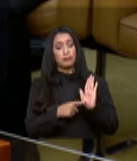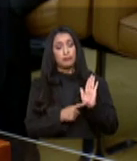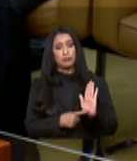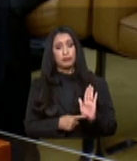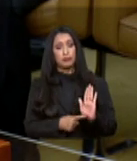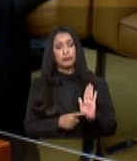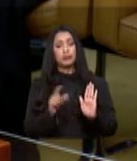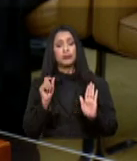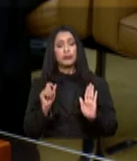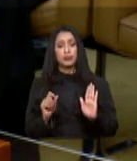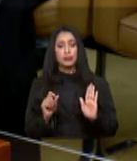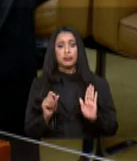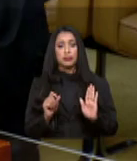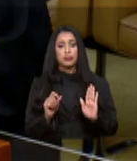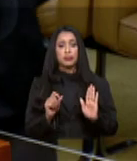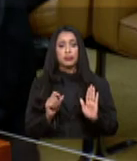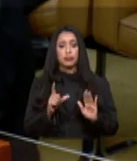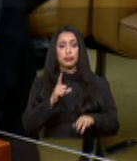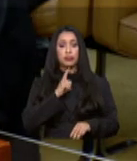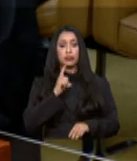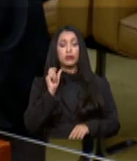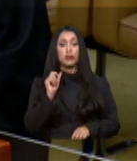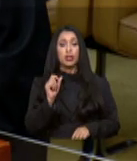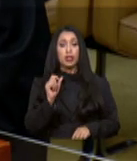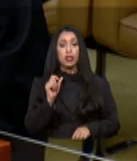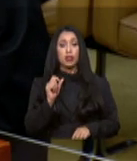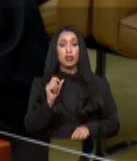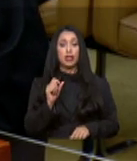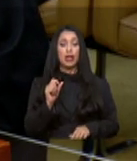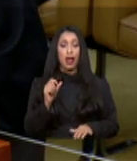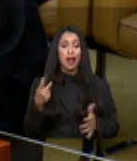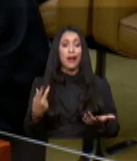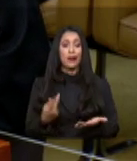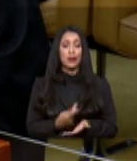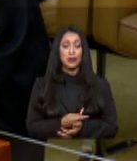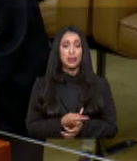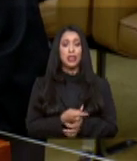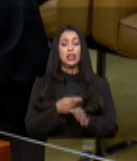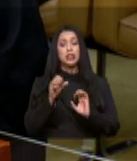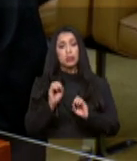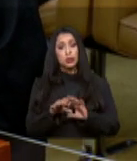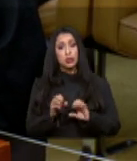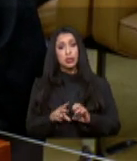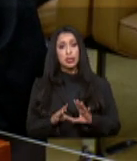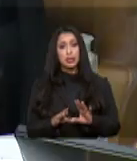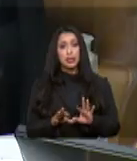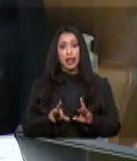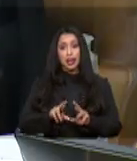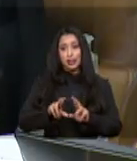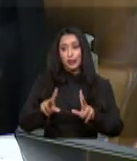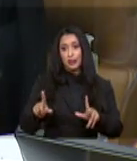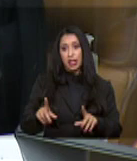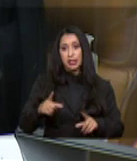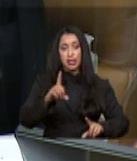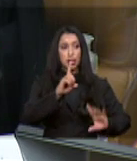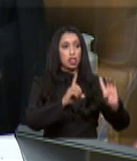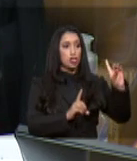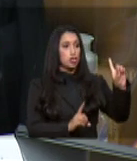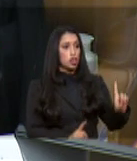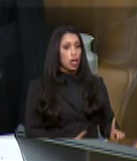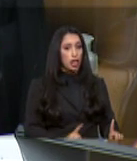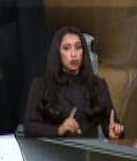o PPCdan é uma escola viva. Na pauta, julgamento conjunto, da distância ainda, infelizmente, abissal entre o direito e a política em matéria